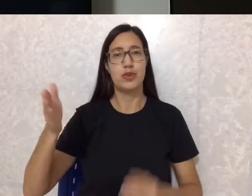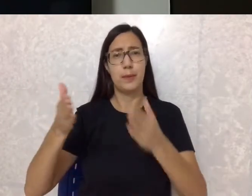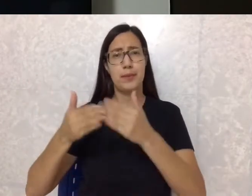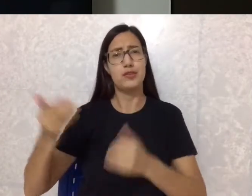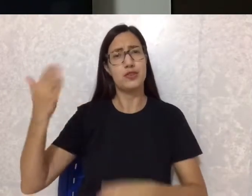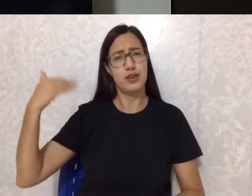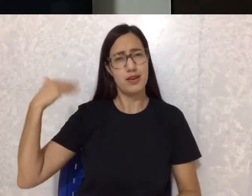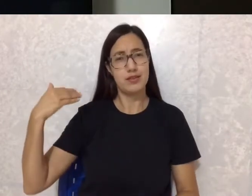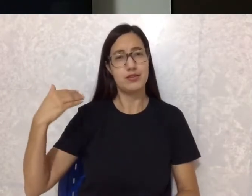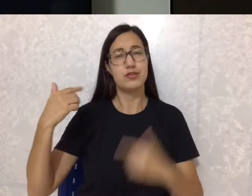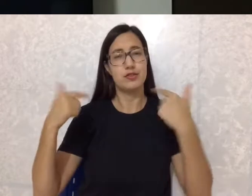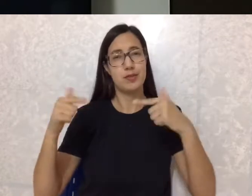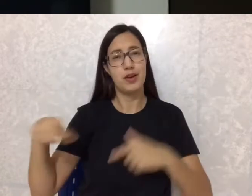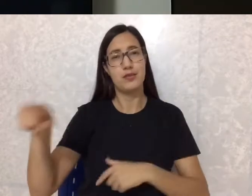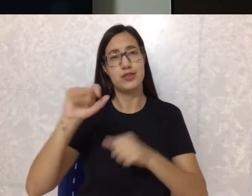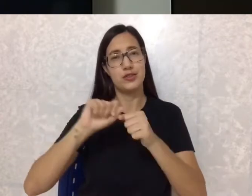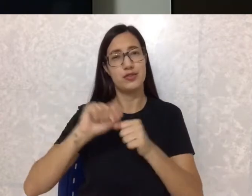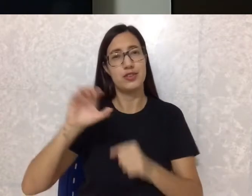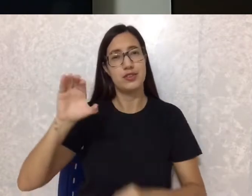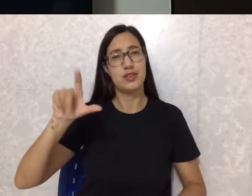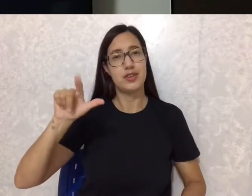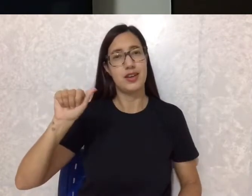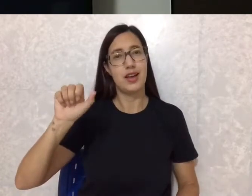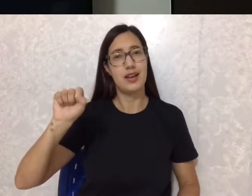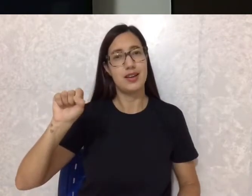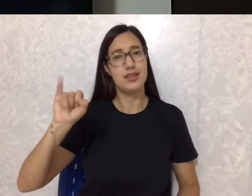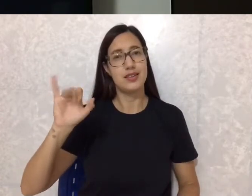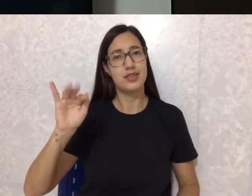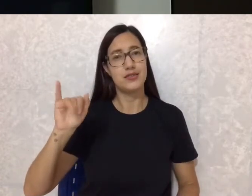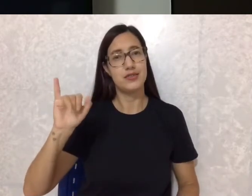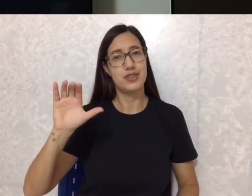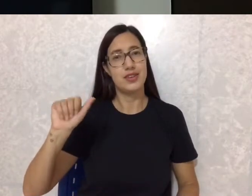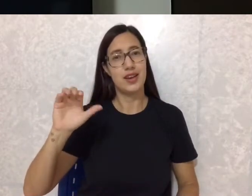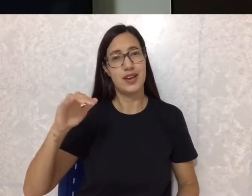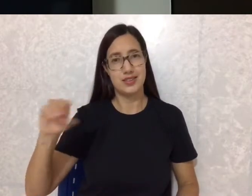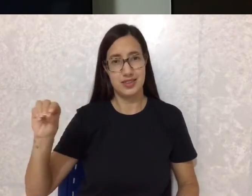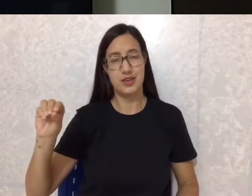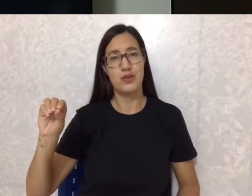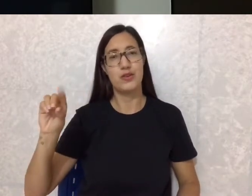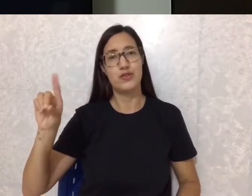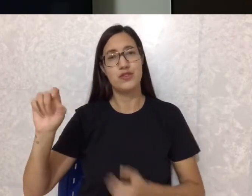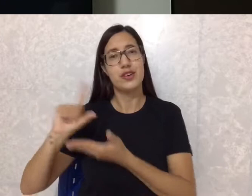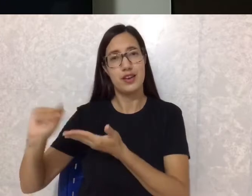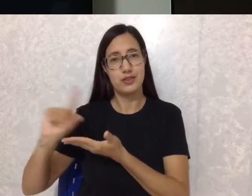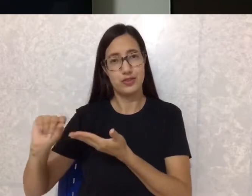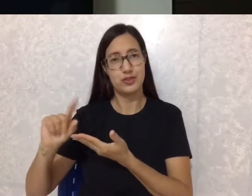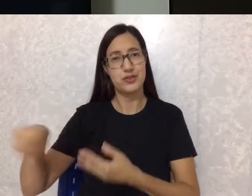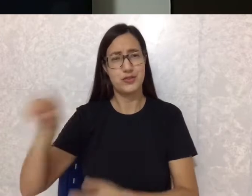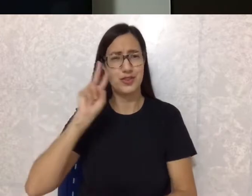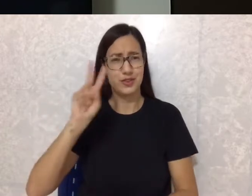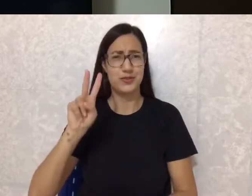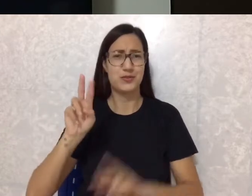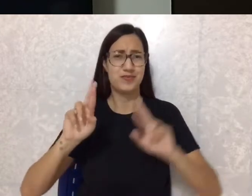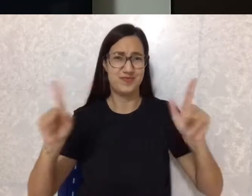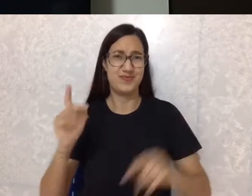artigo, vocês acho que perceberam que tem um sistema de citação diferente, que é usando números. No caso da ABNT,